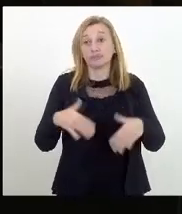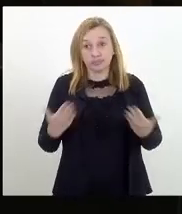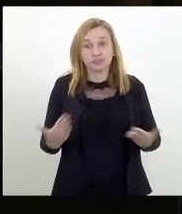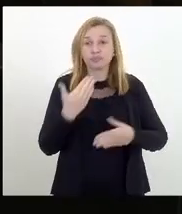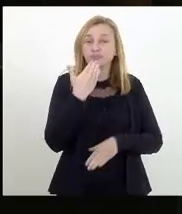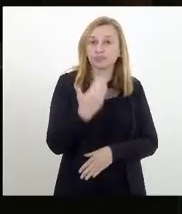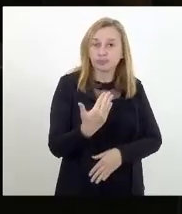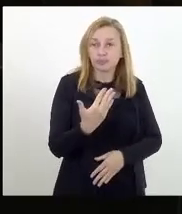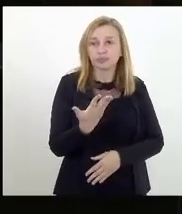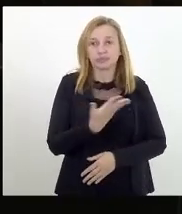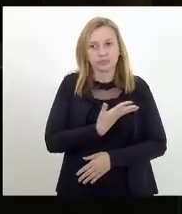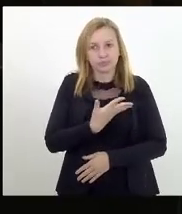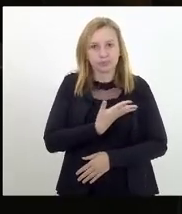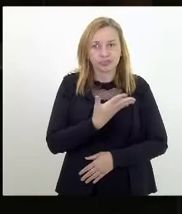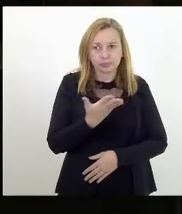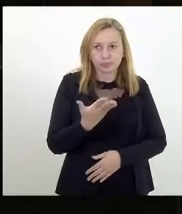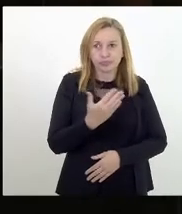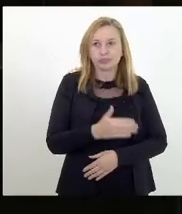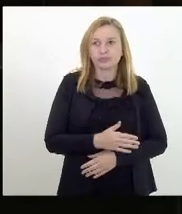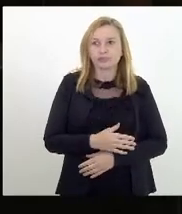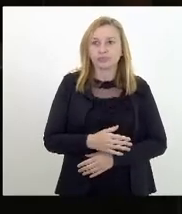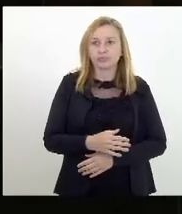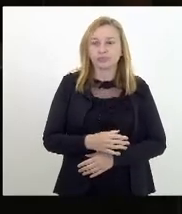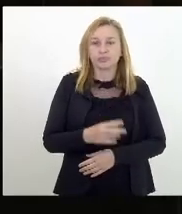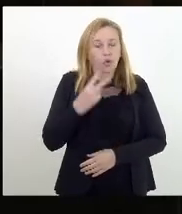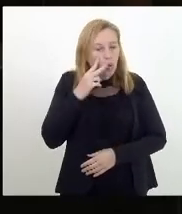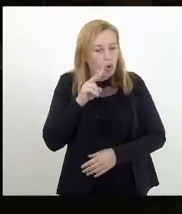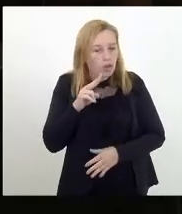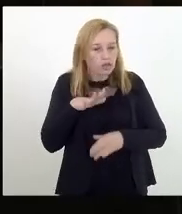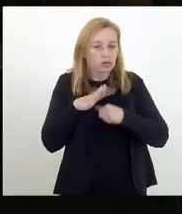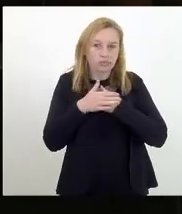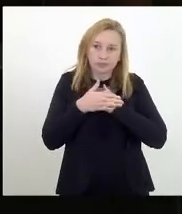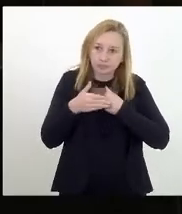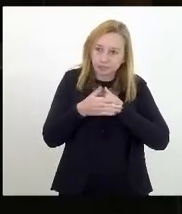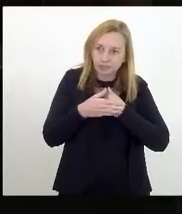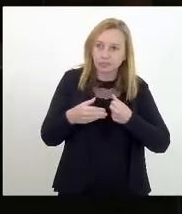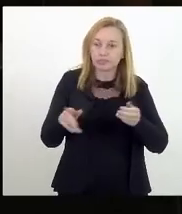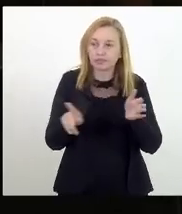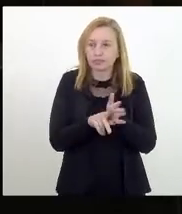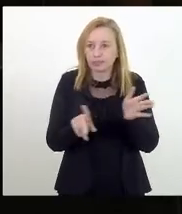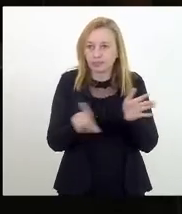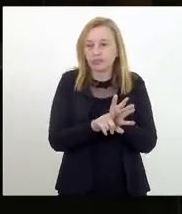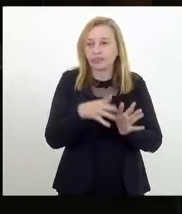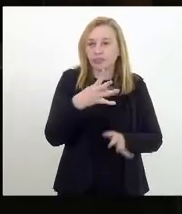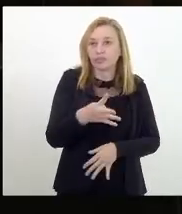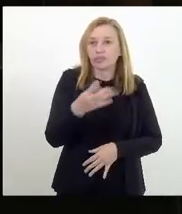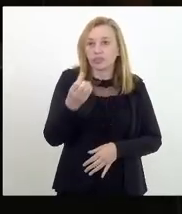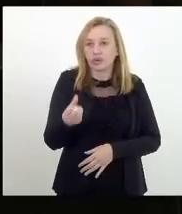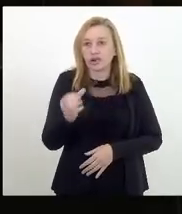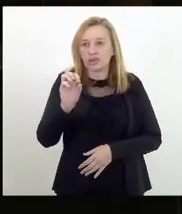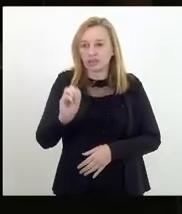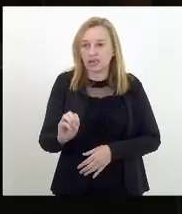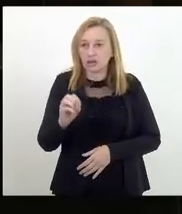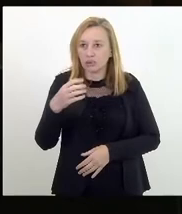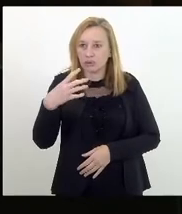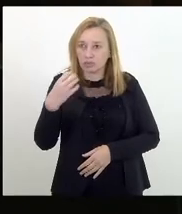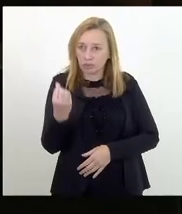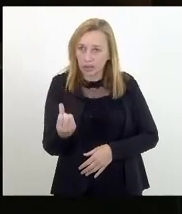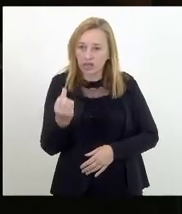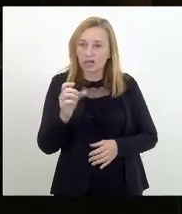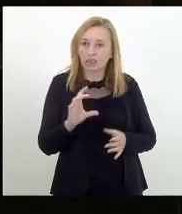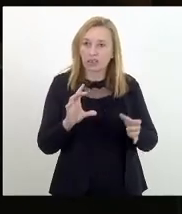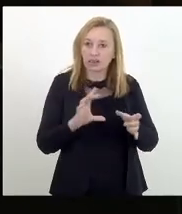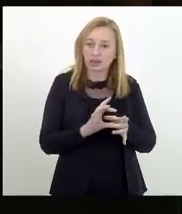Solicito aos nobres colegas que olhe com muito carinho esse projeto de lei 4606 de da